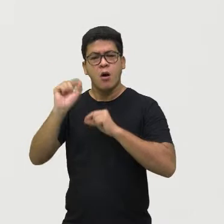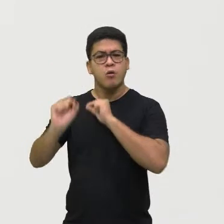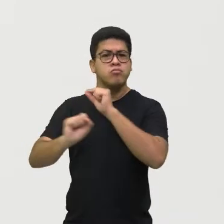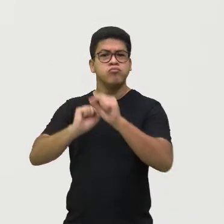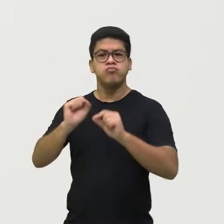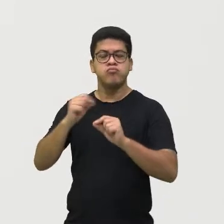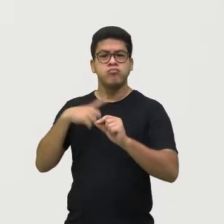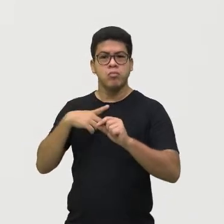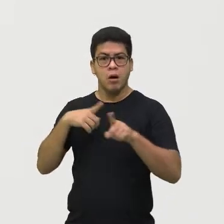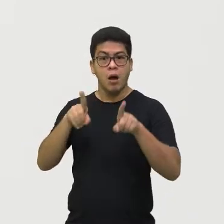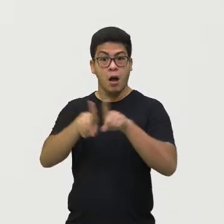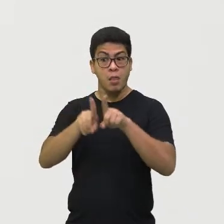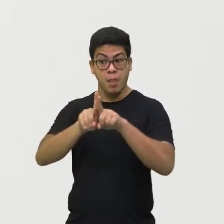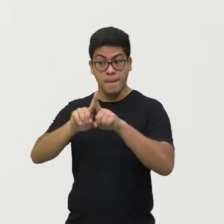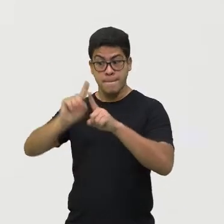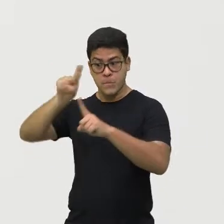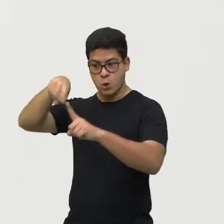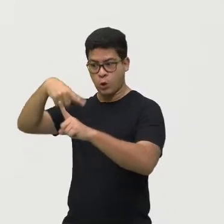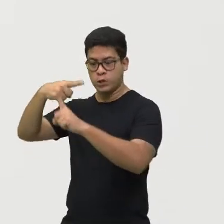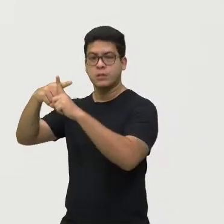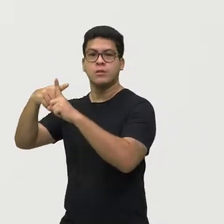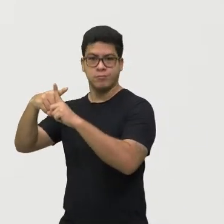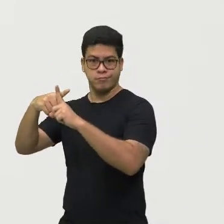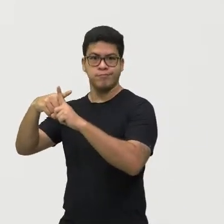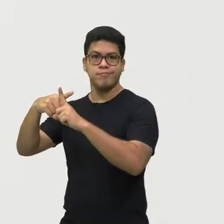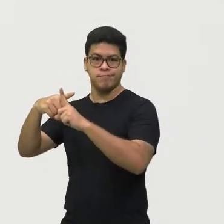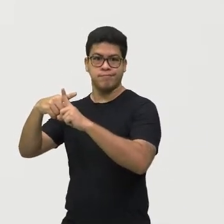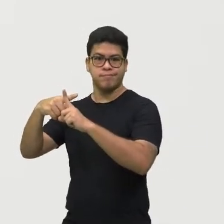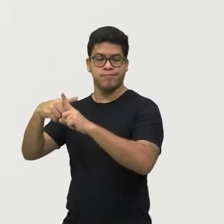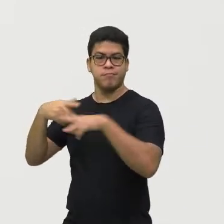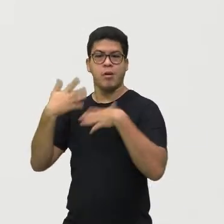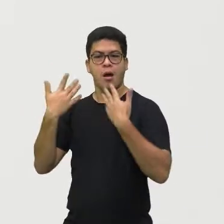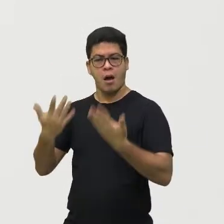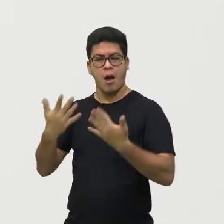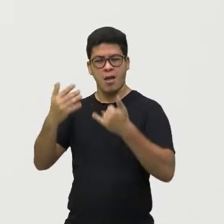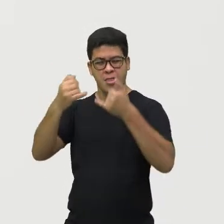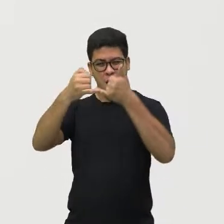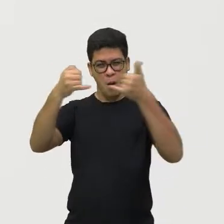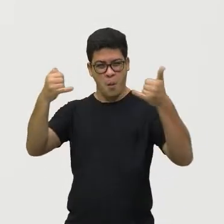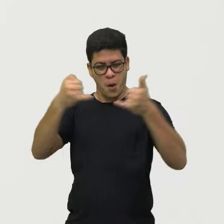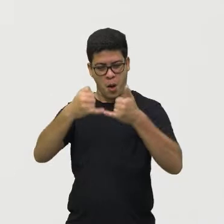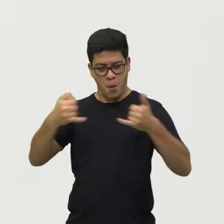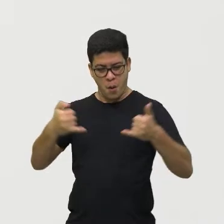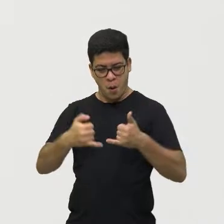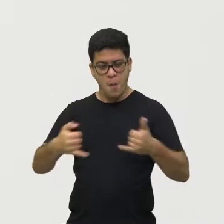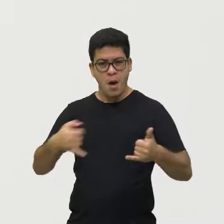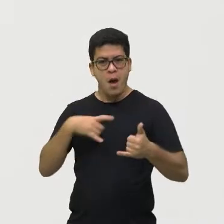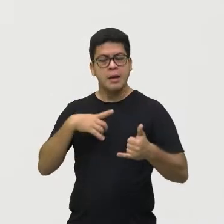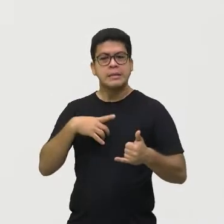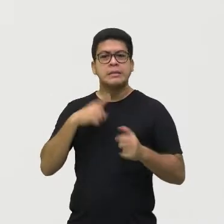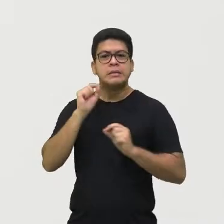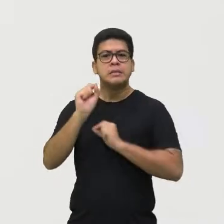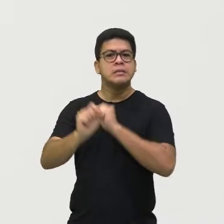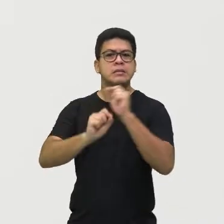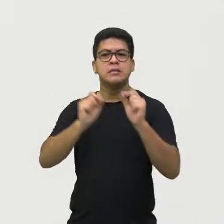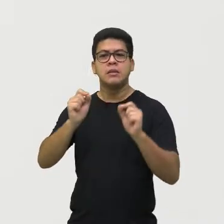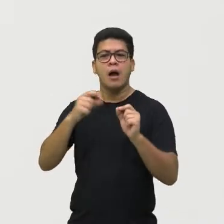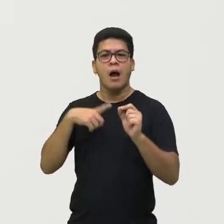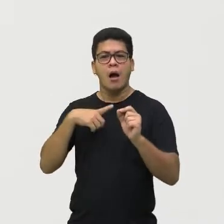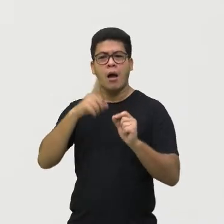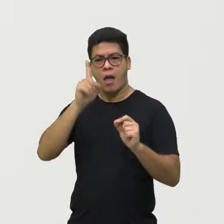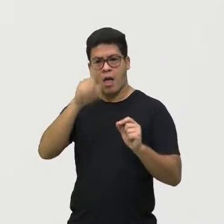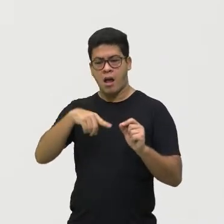que eu tenho aqui uma carga positiva. Veja que as linhas de força são radiais à carga, ou seja, elas coincidem